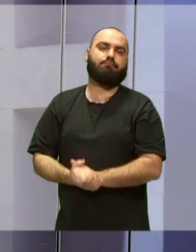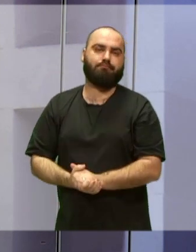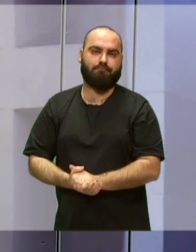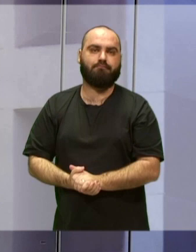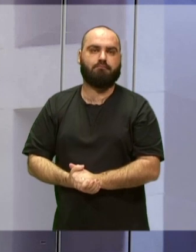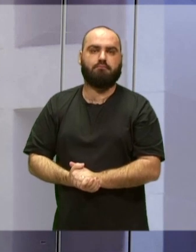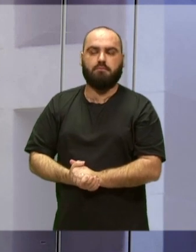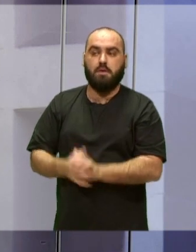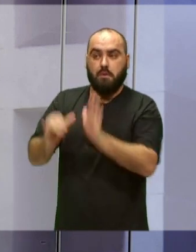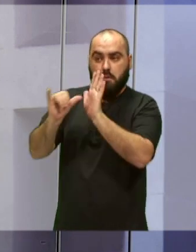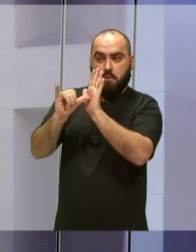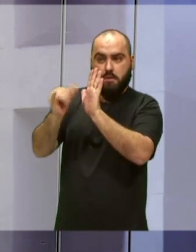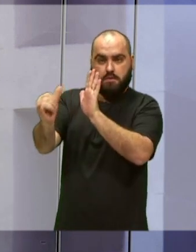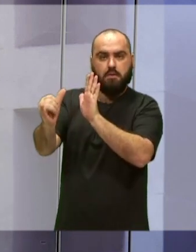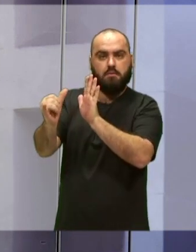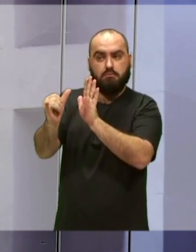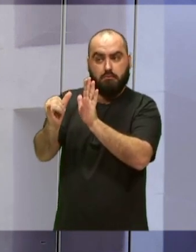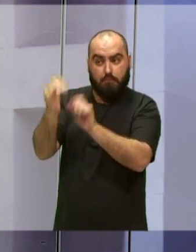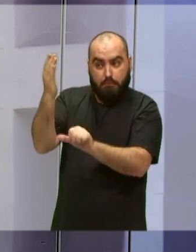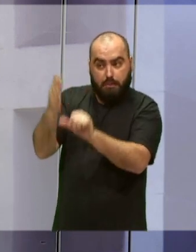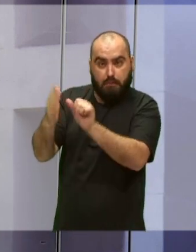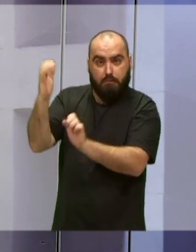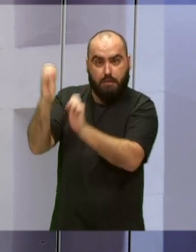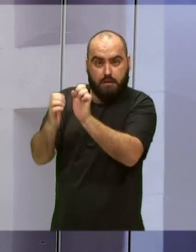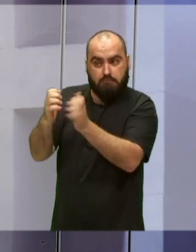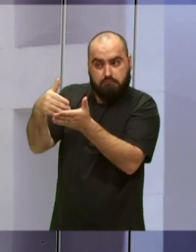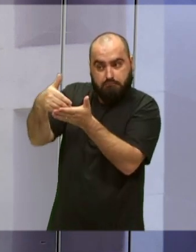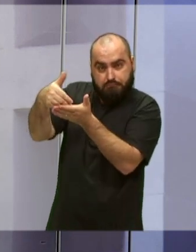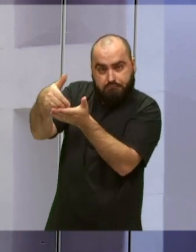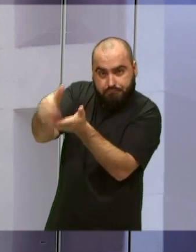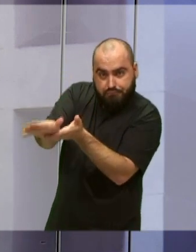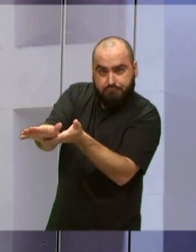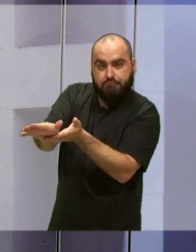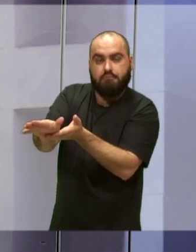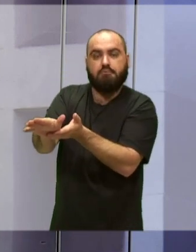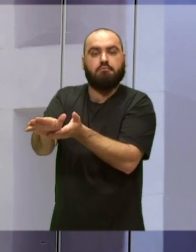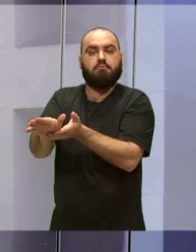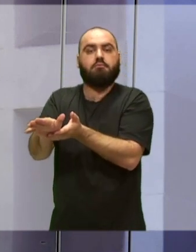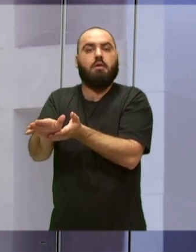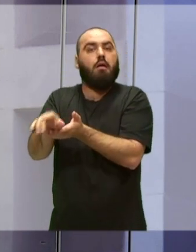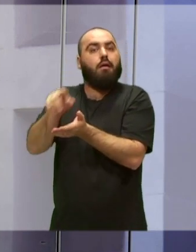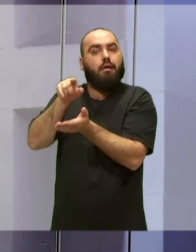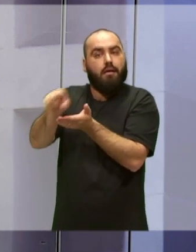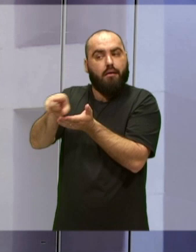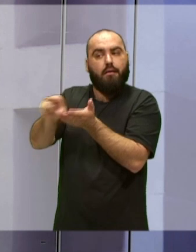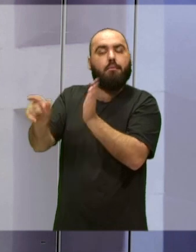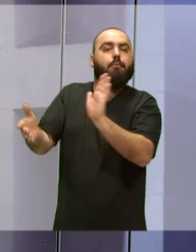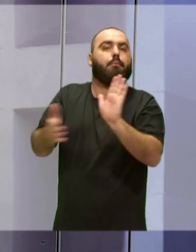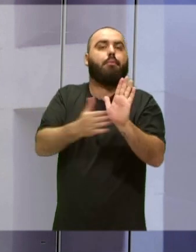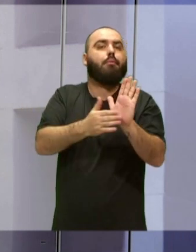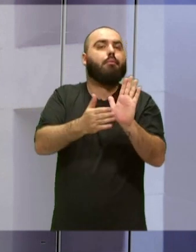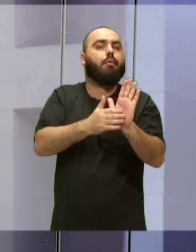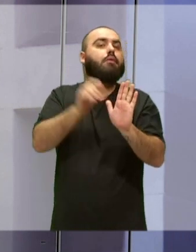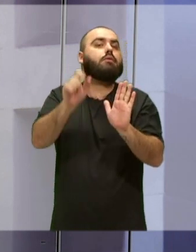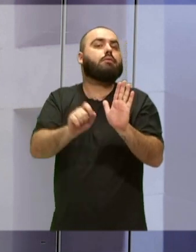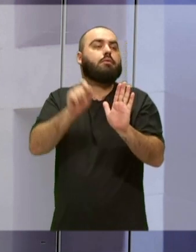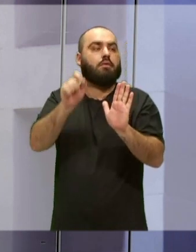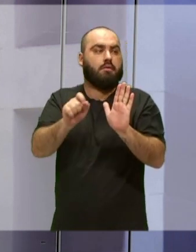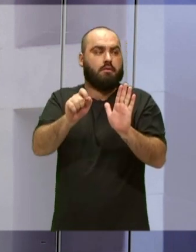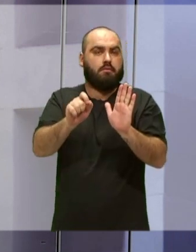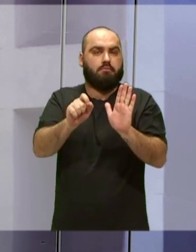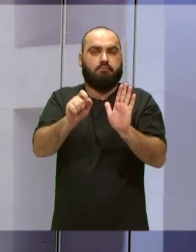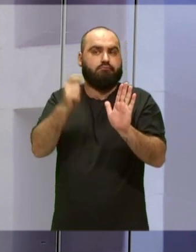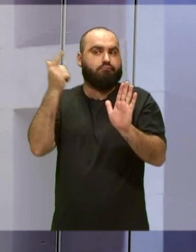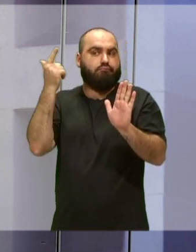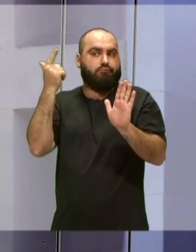impugnado agora a primeira empresa ela trouxe um uma proposta que não cabe